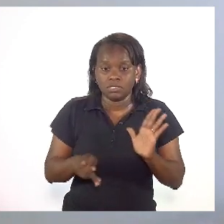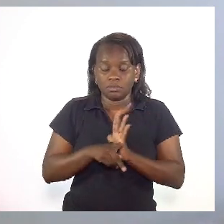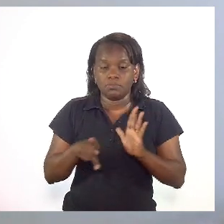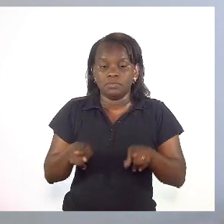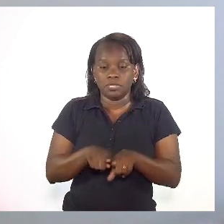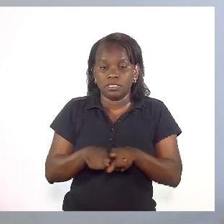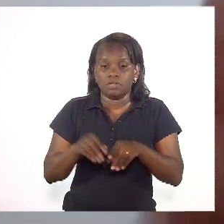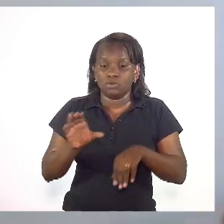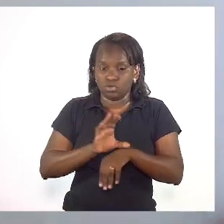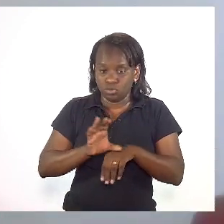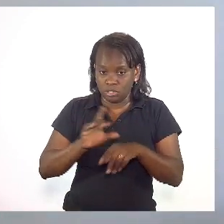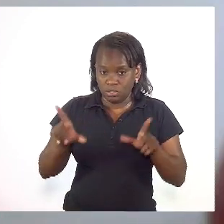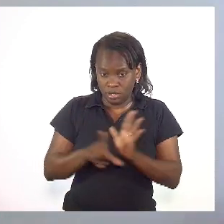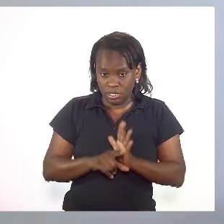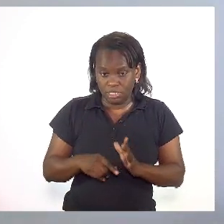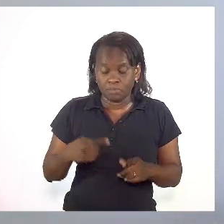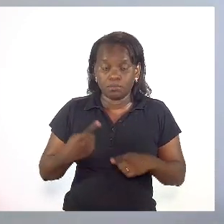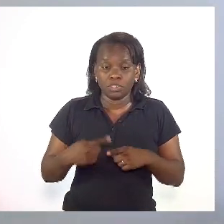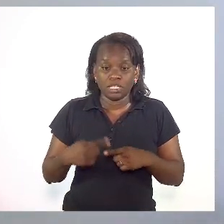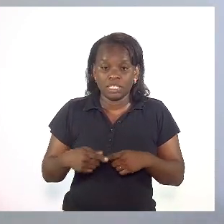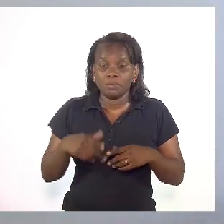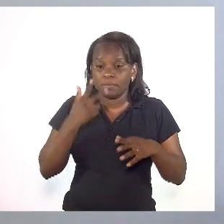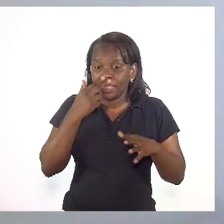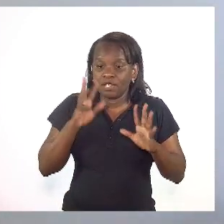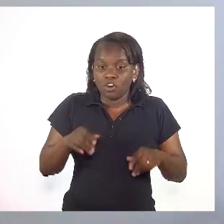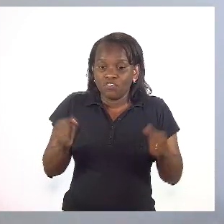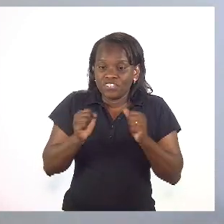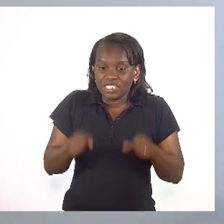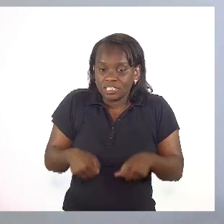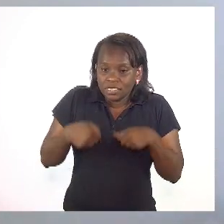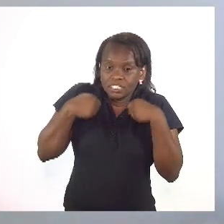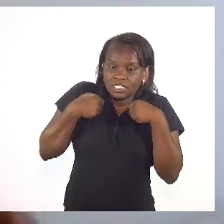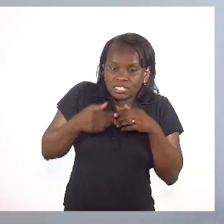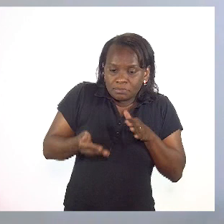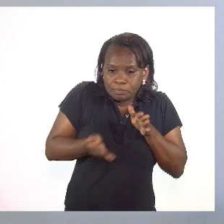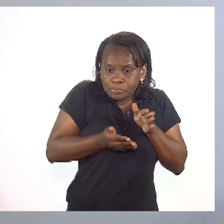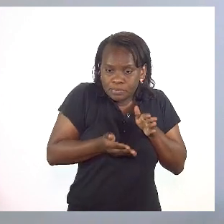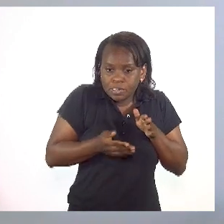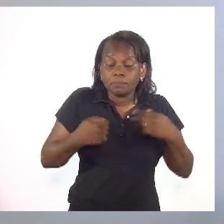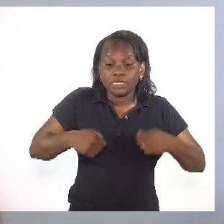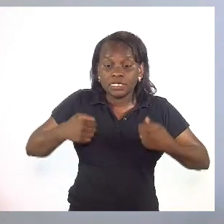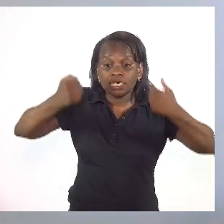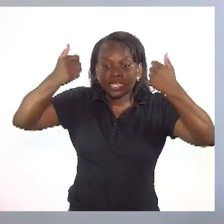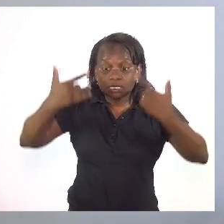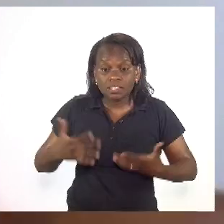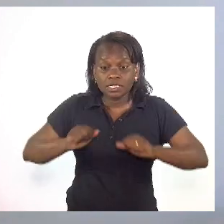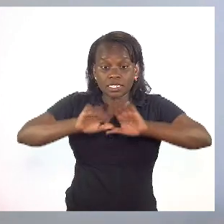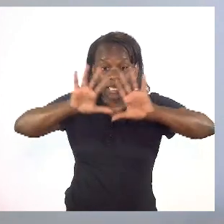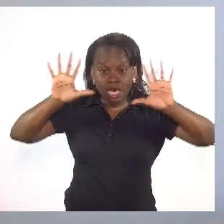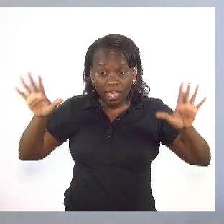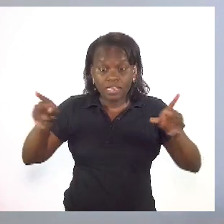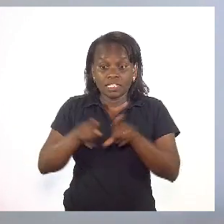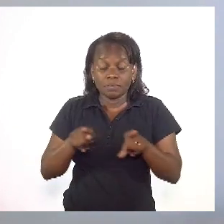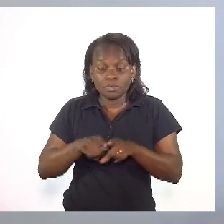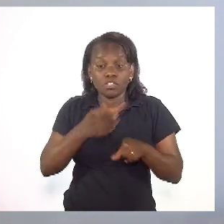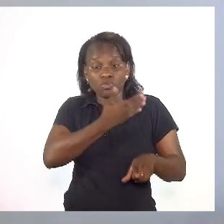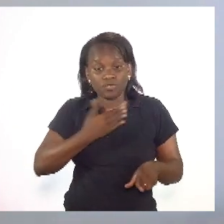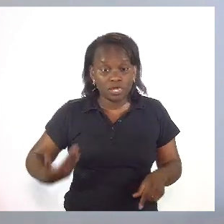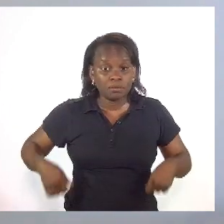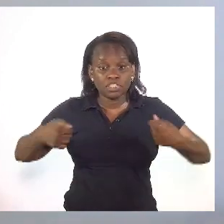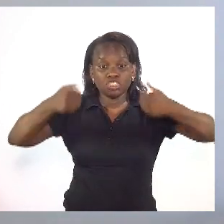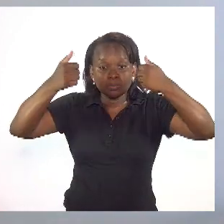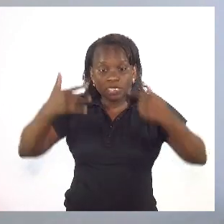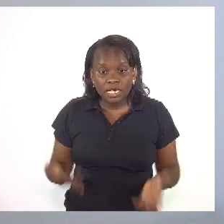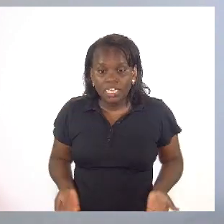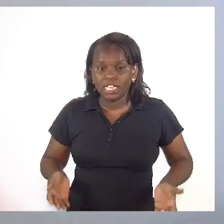Por um simples fato, o cobertor está curto demais. Isso precisa também ter clareza e ser dito pelo governo para que não